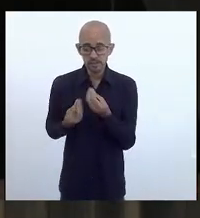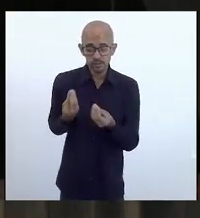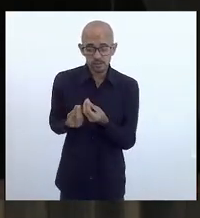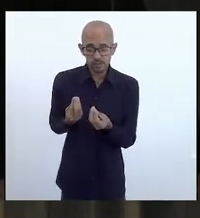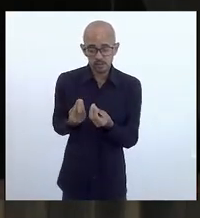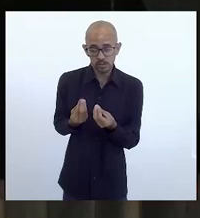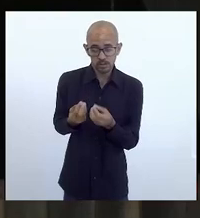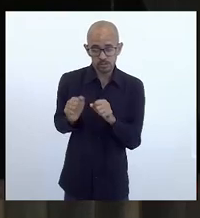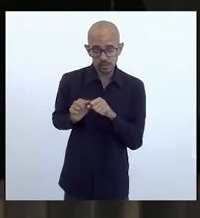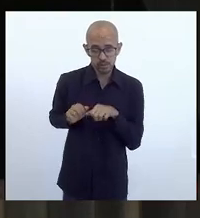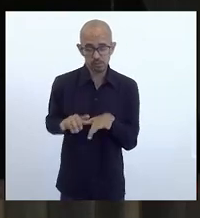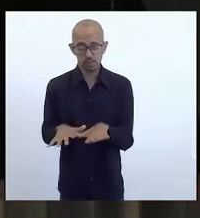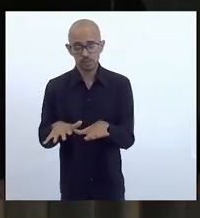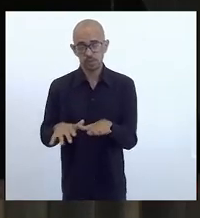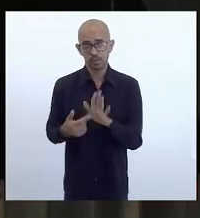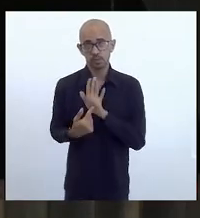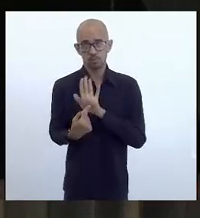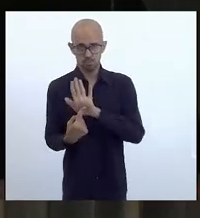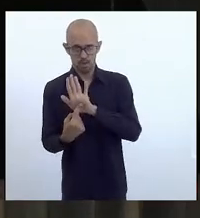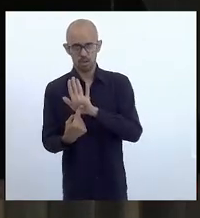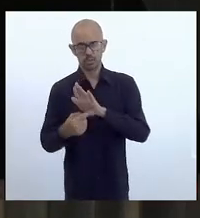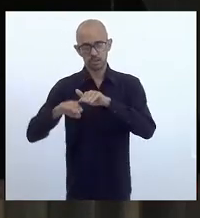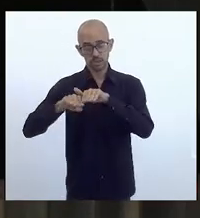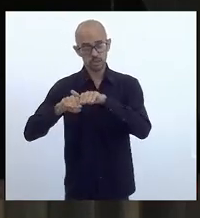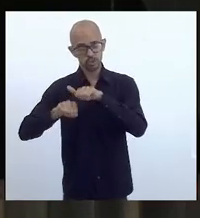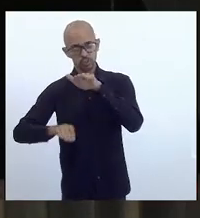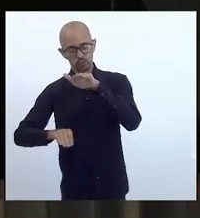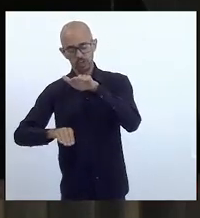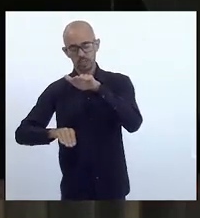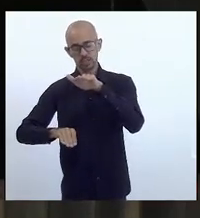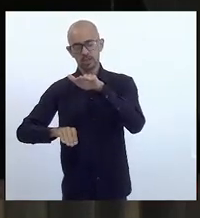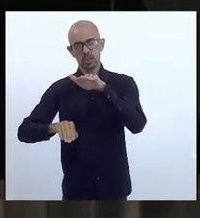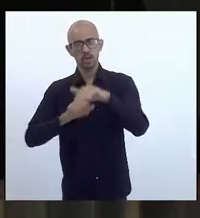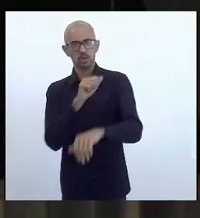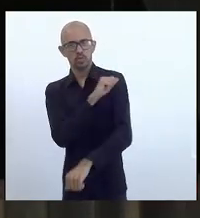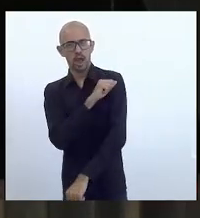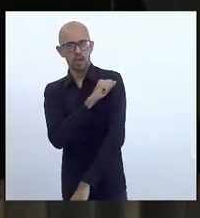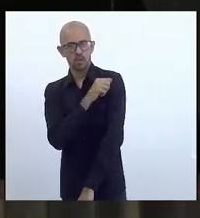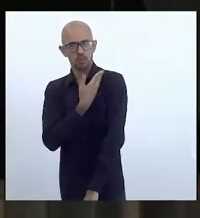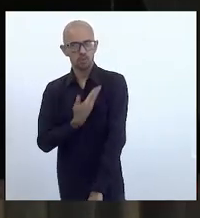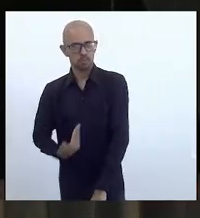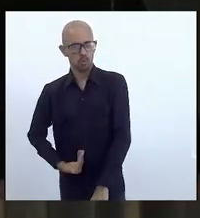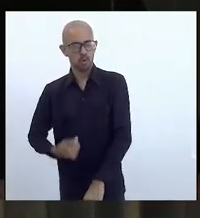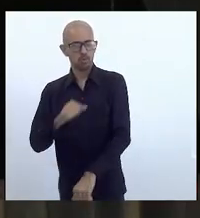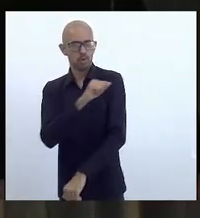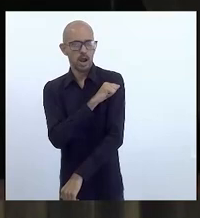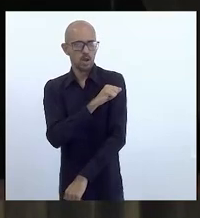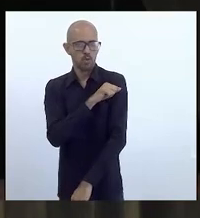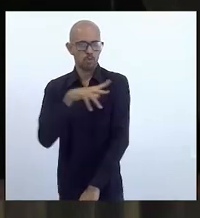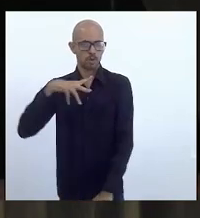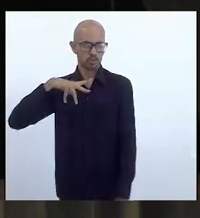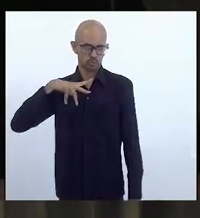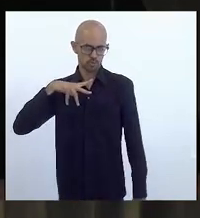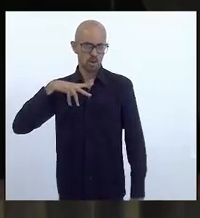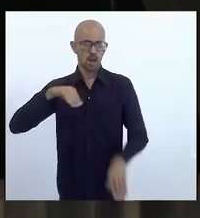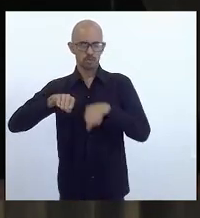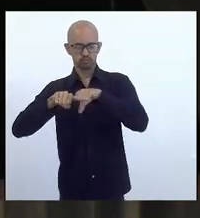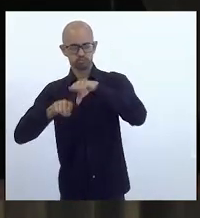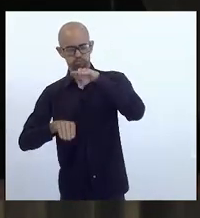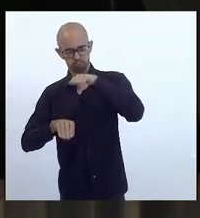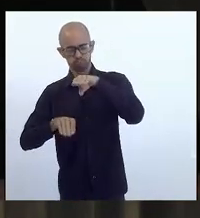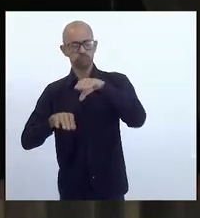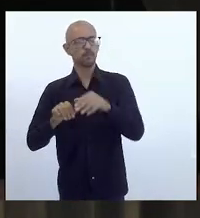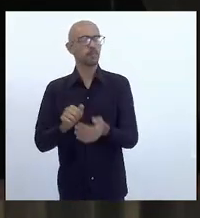nos demonstrou a diferença entre os alunos da rede pública e os alunos da rede privada. E, para